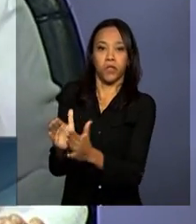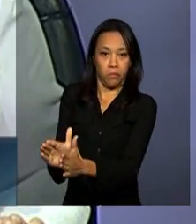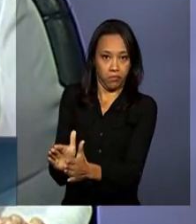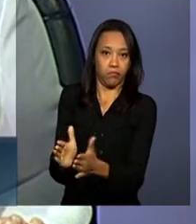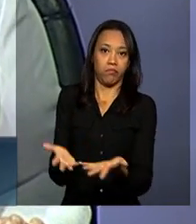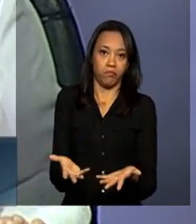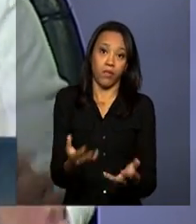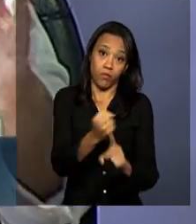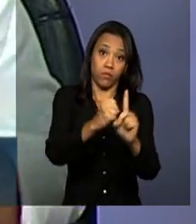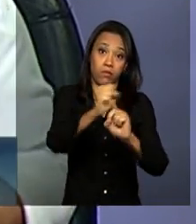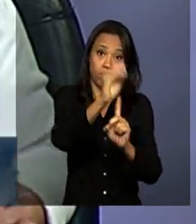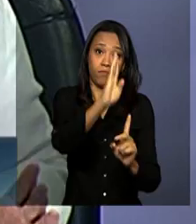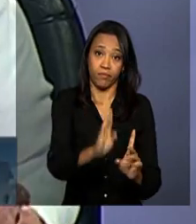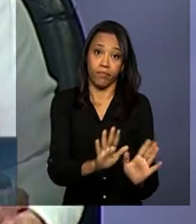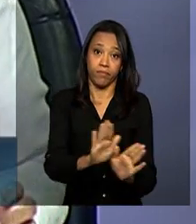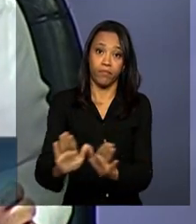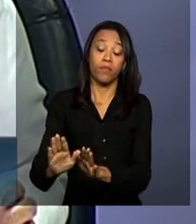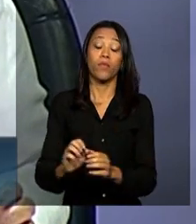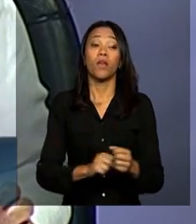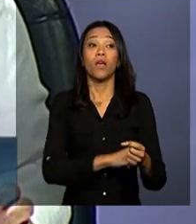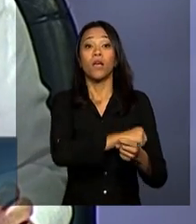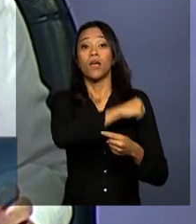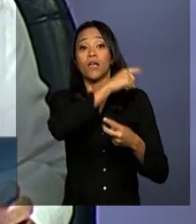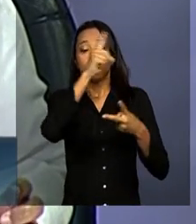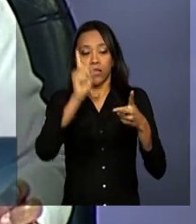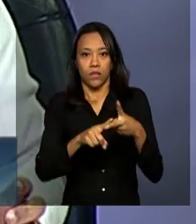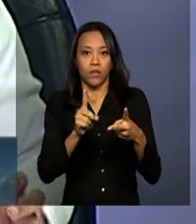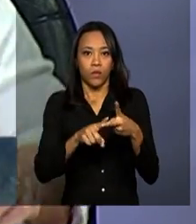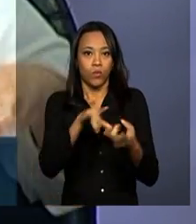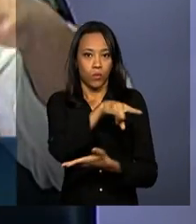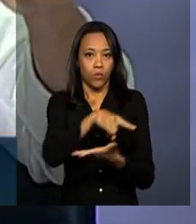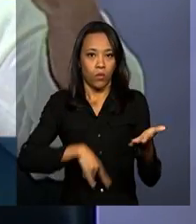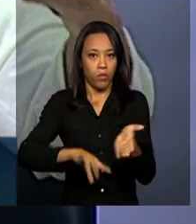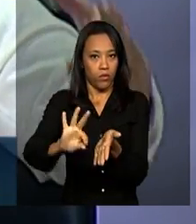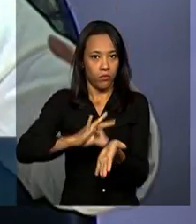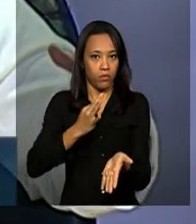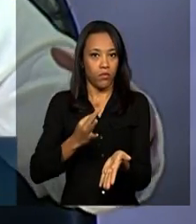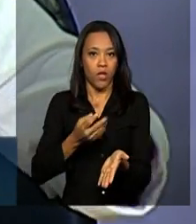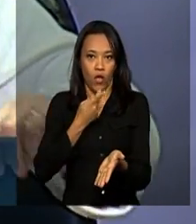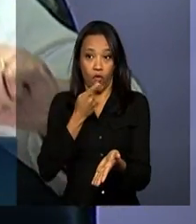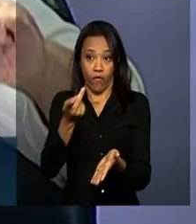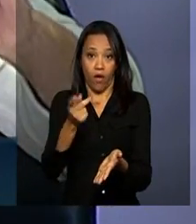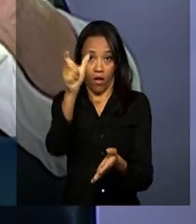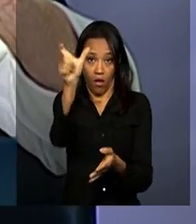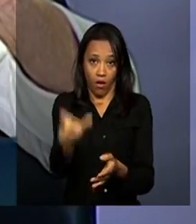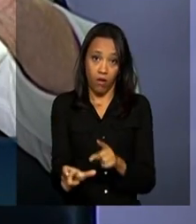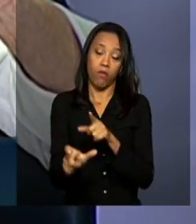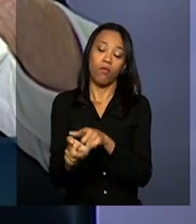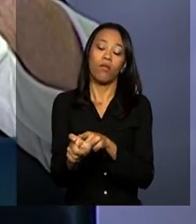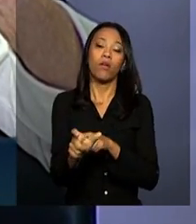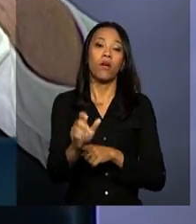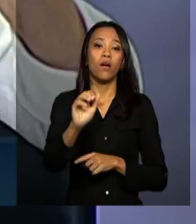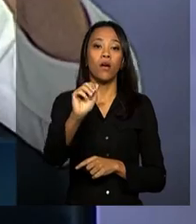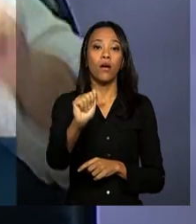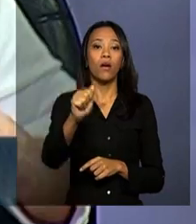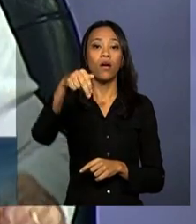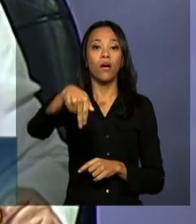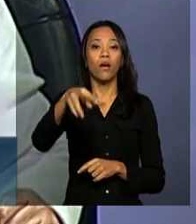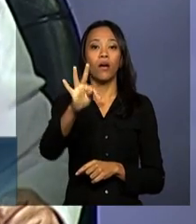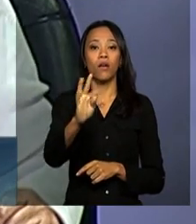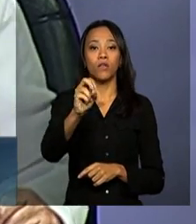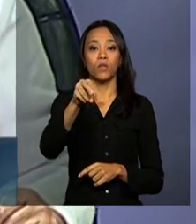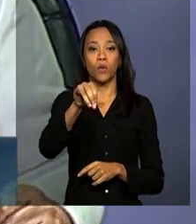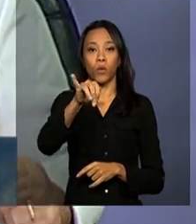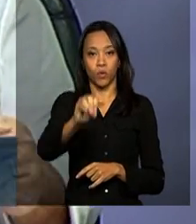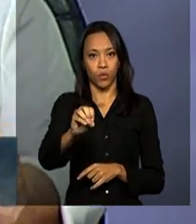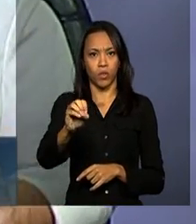caso da segunda portaria, eu considero o Antônio, né, é alguém que me pautou sobre